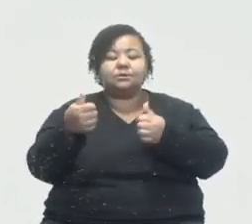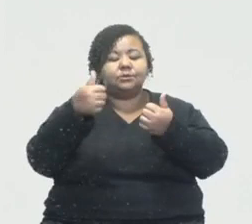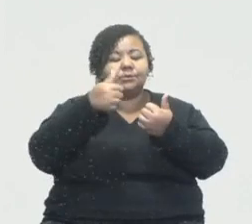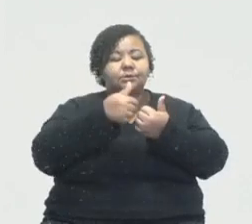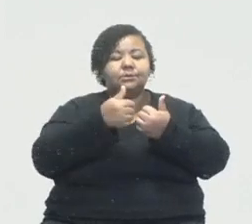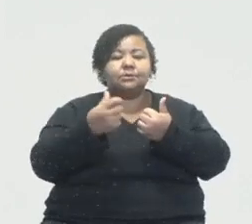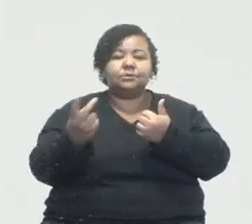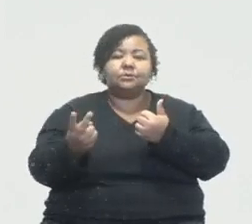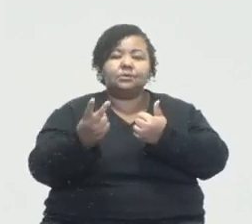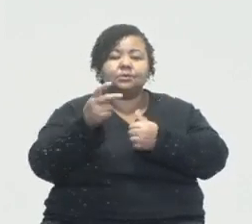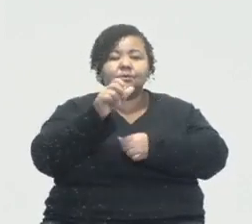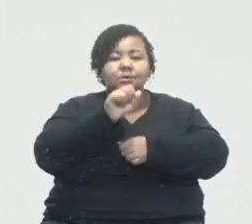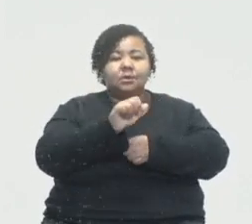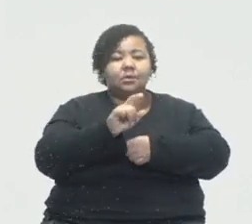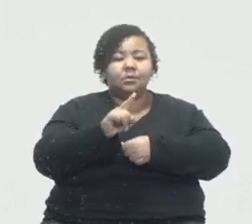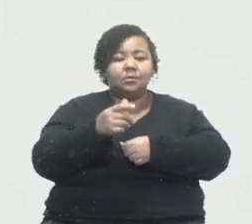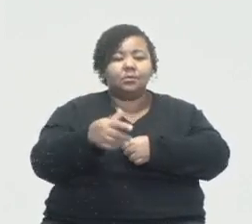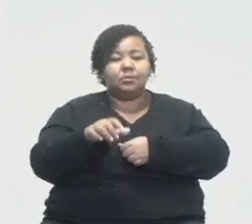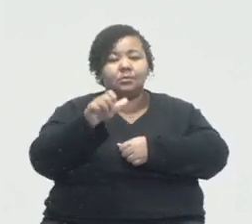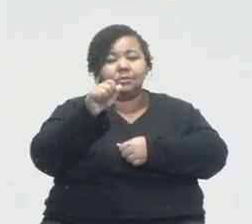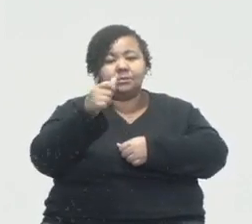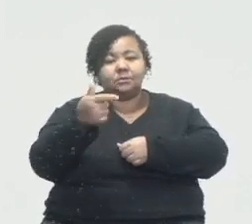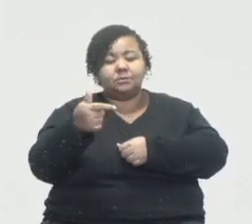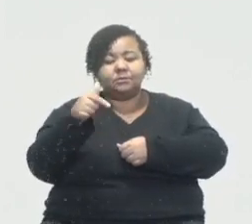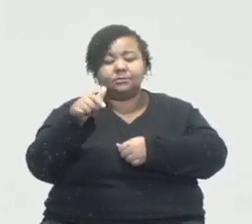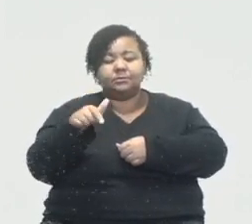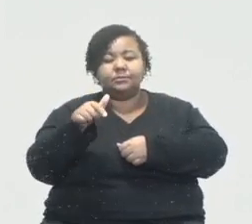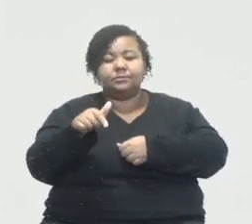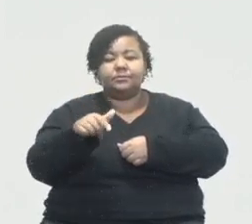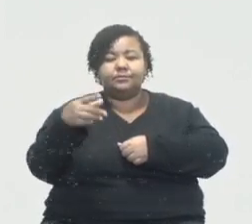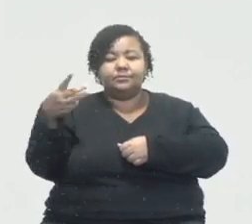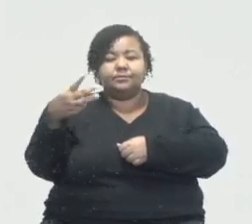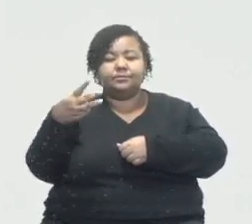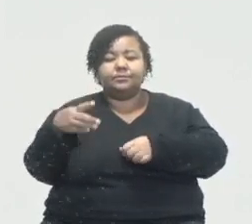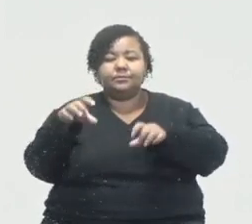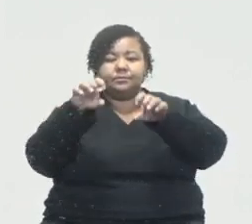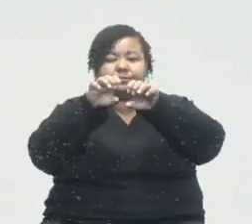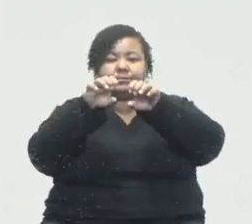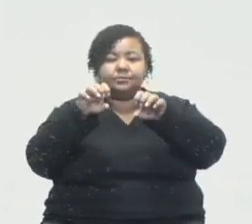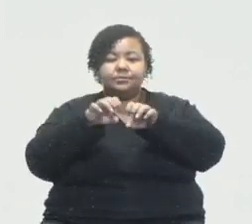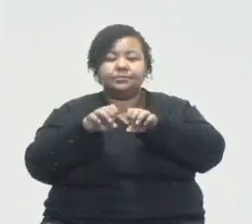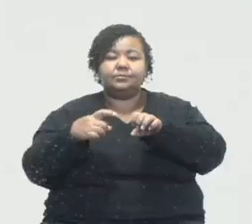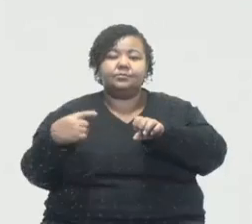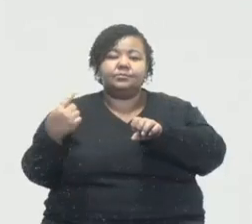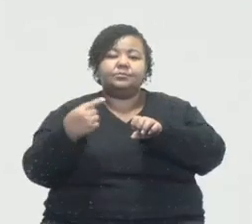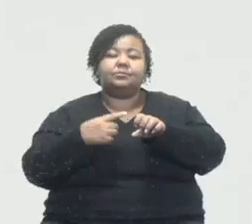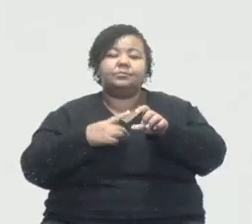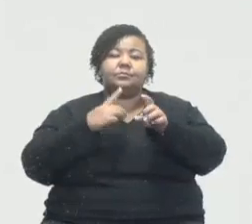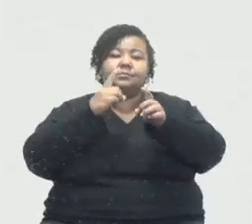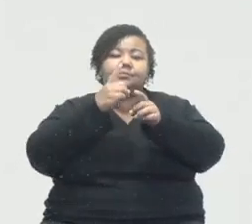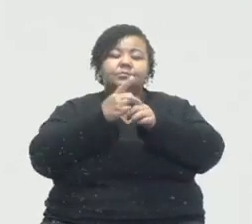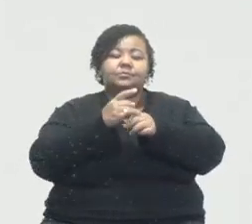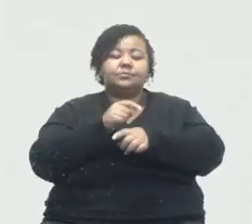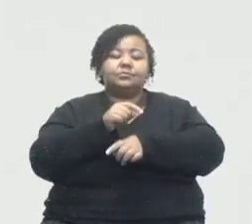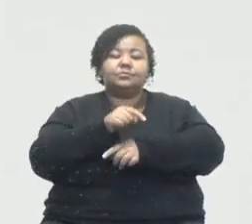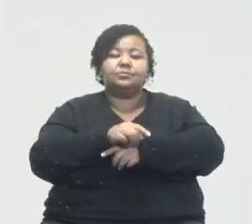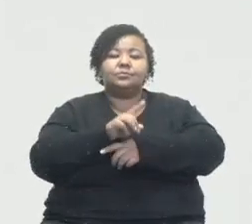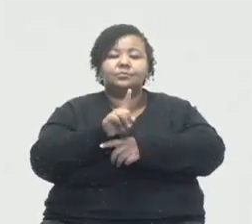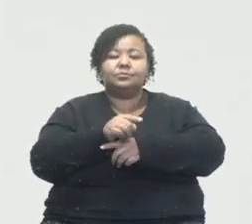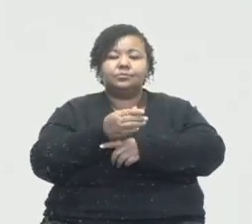valor de A1 e A2 lá na minha terceira equação, eu vou ter que o